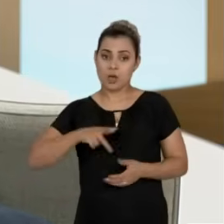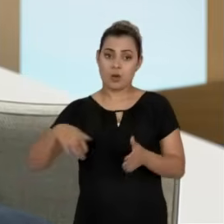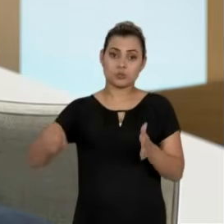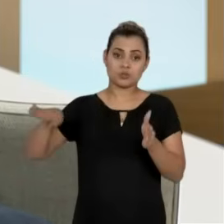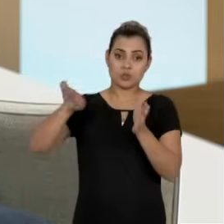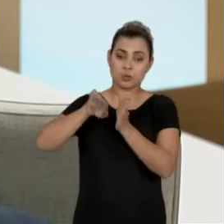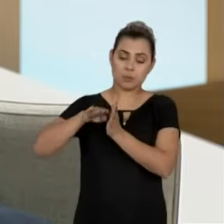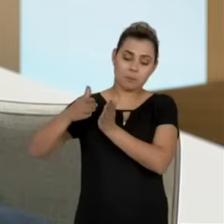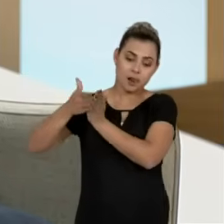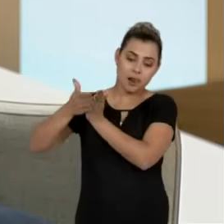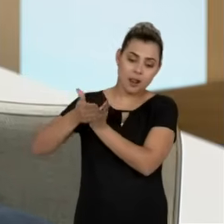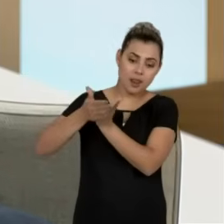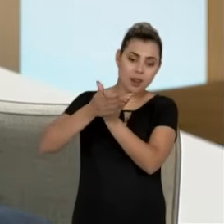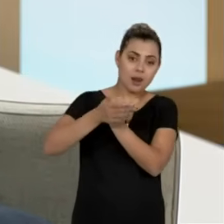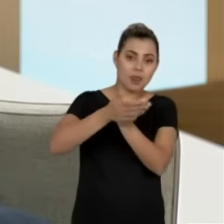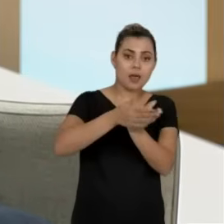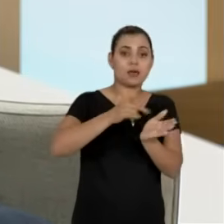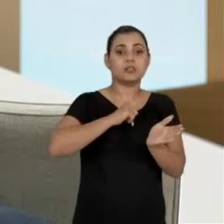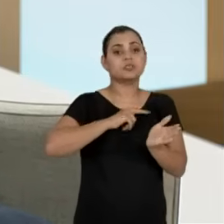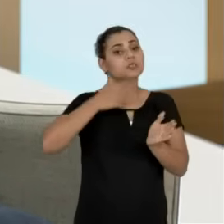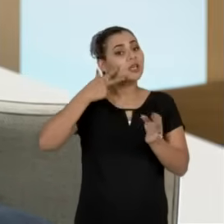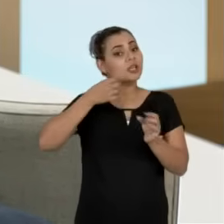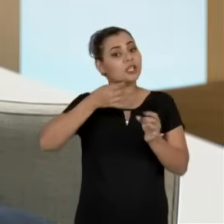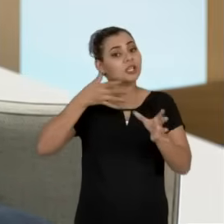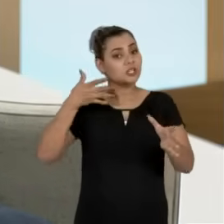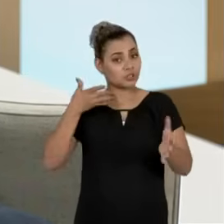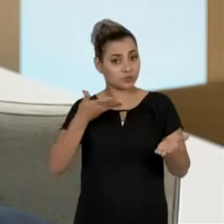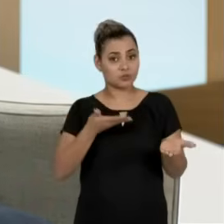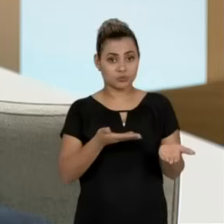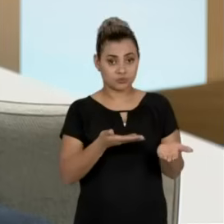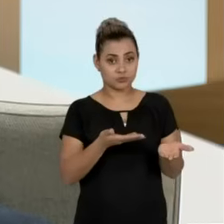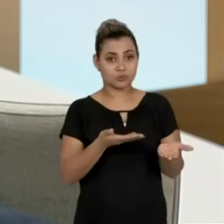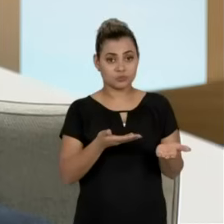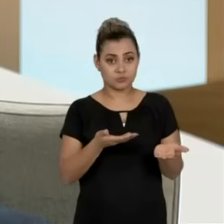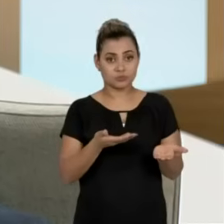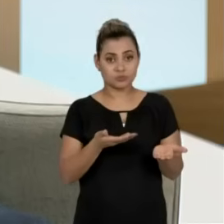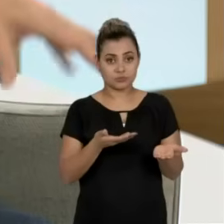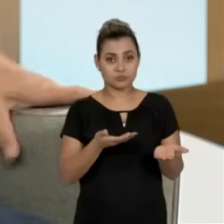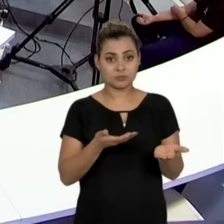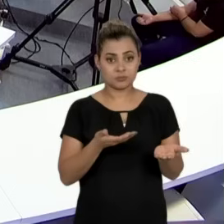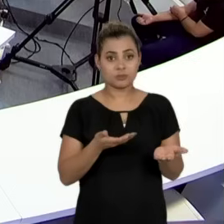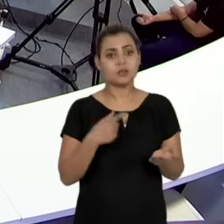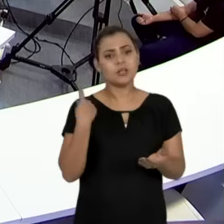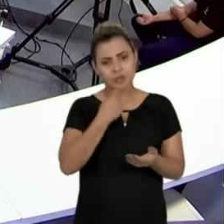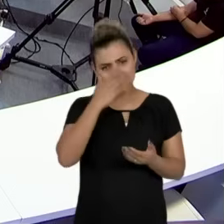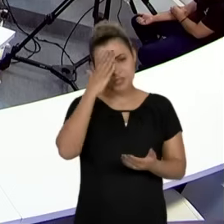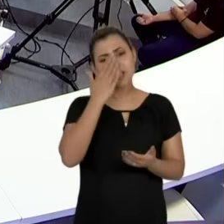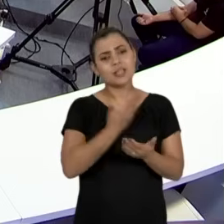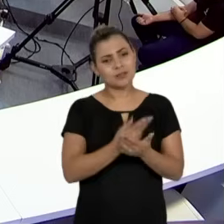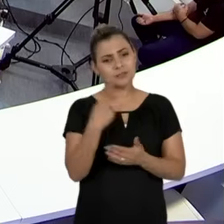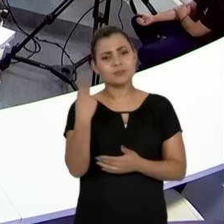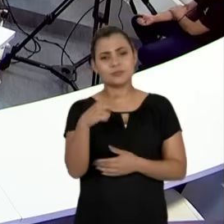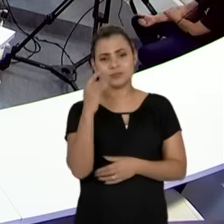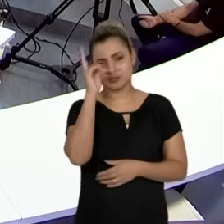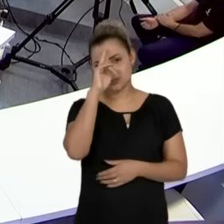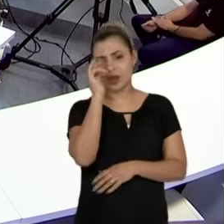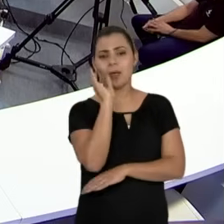no Rio e tinham os índios mocorongos. Essa foi a história que me contaram. Posso estar totalmente errado, digo logo. Nós acreditamos na transmissão da história oral.